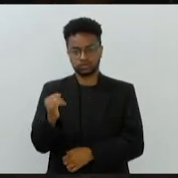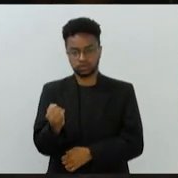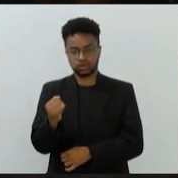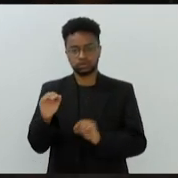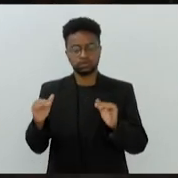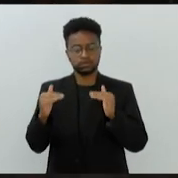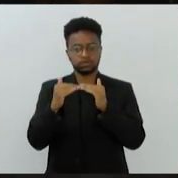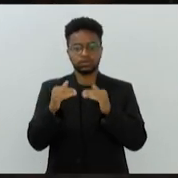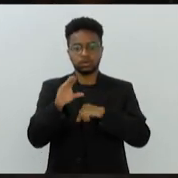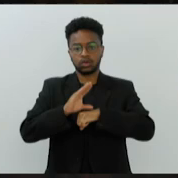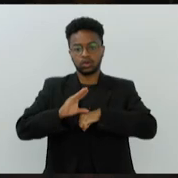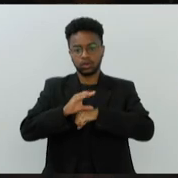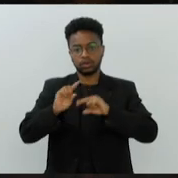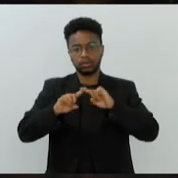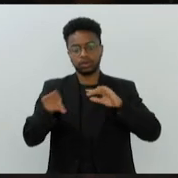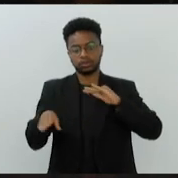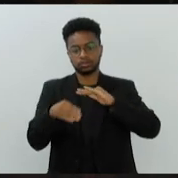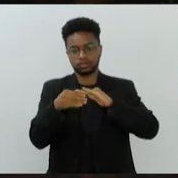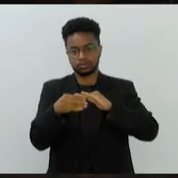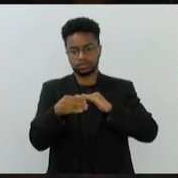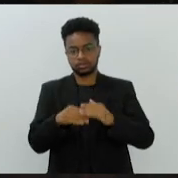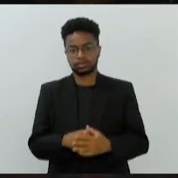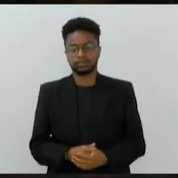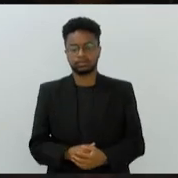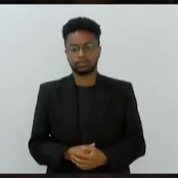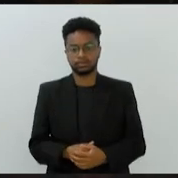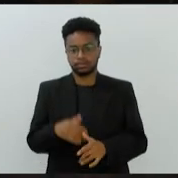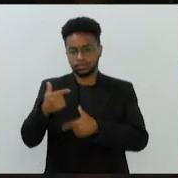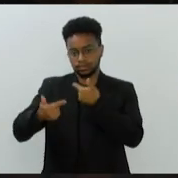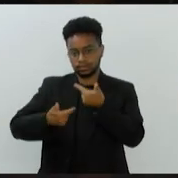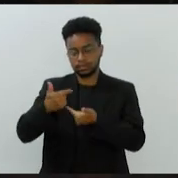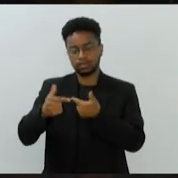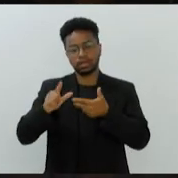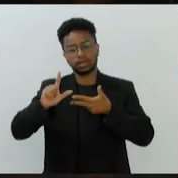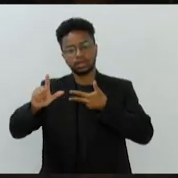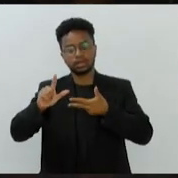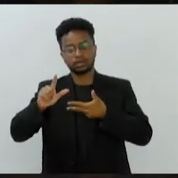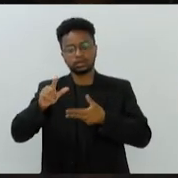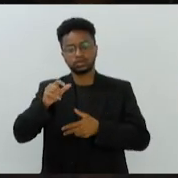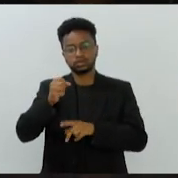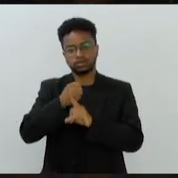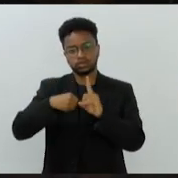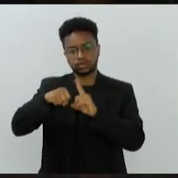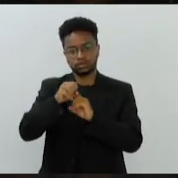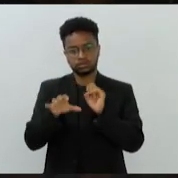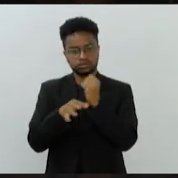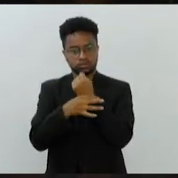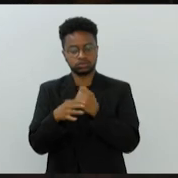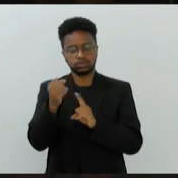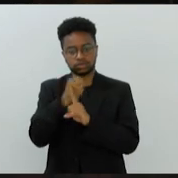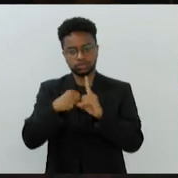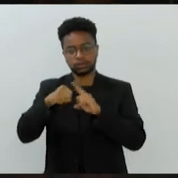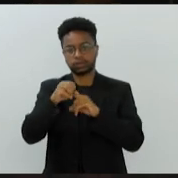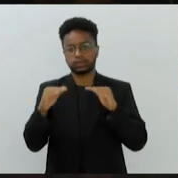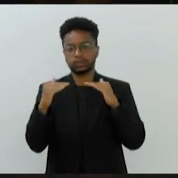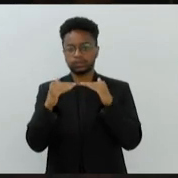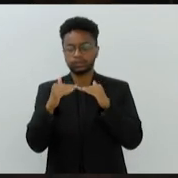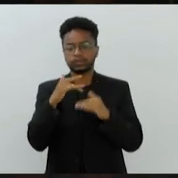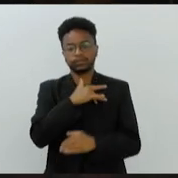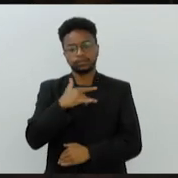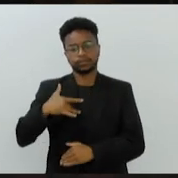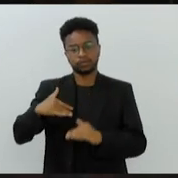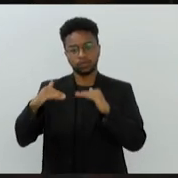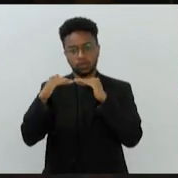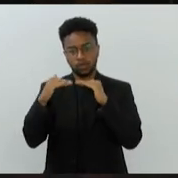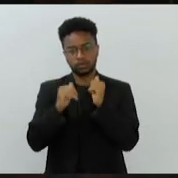pela constitucionalidade com emenda, de Trabalho, Legislação Social e Seguridade Social favorável, Saúde